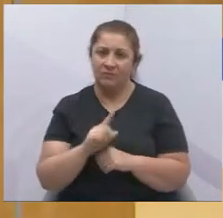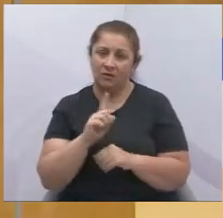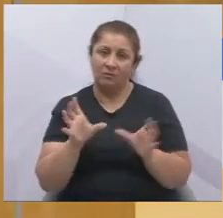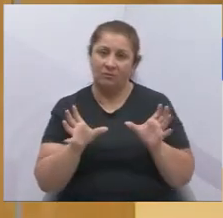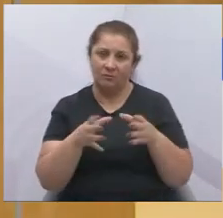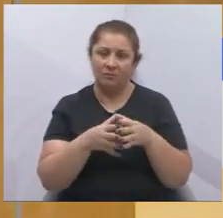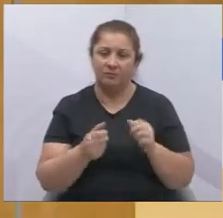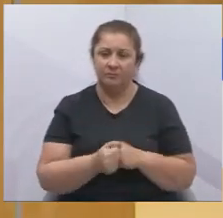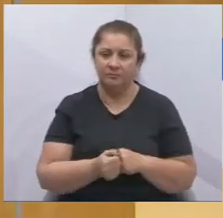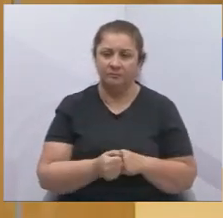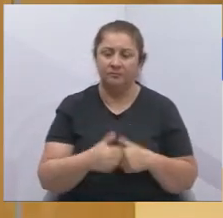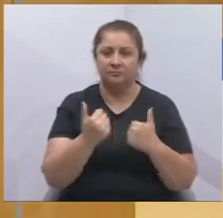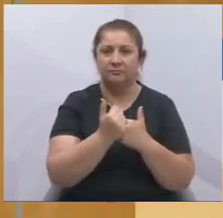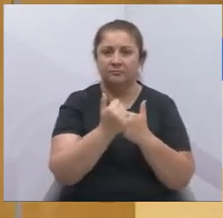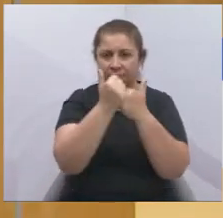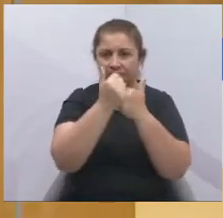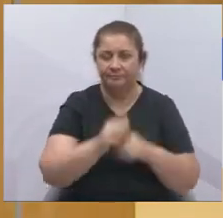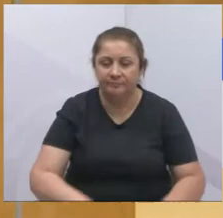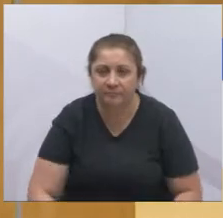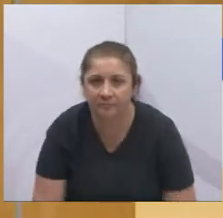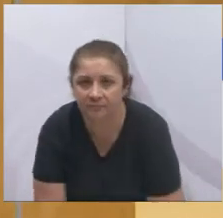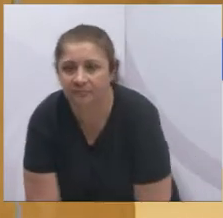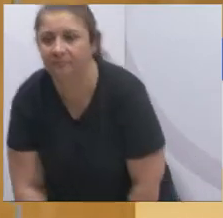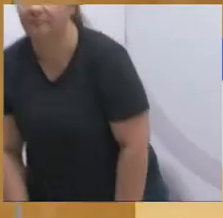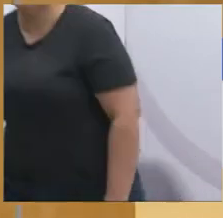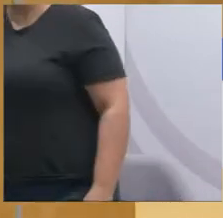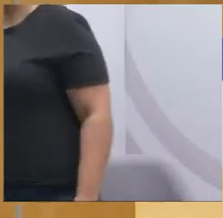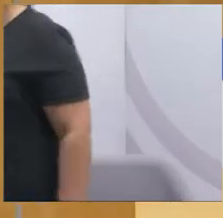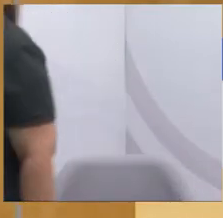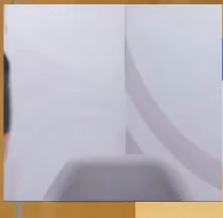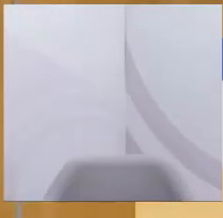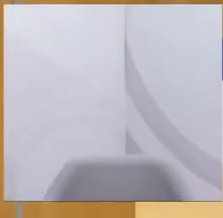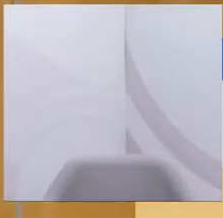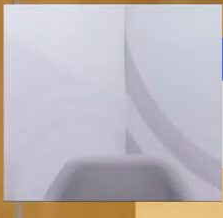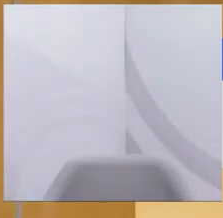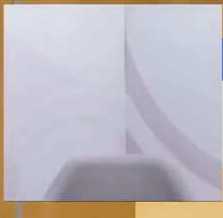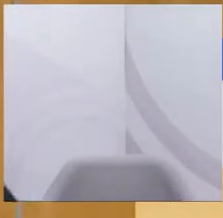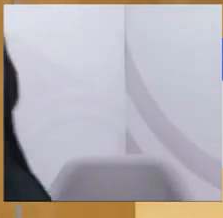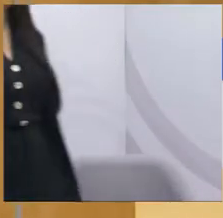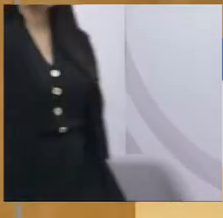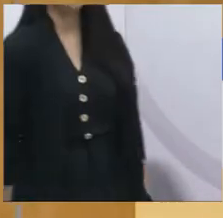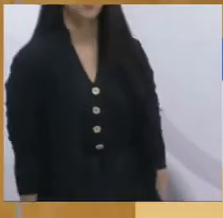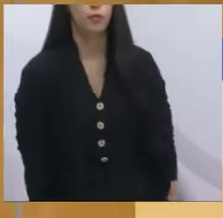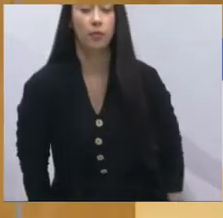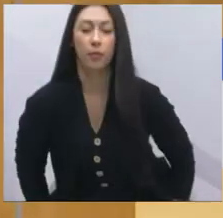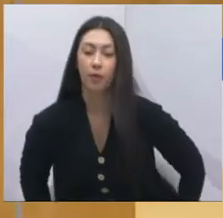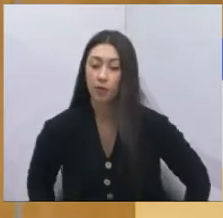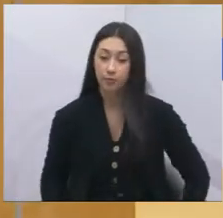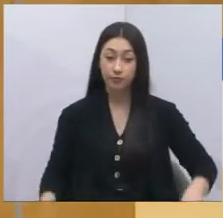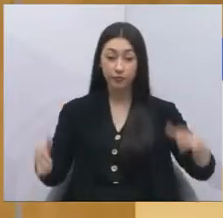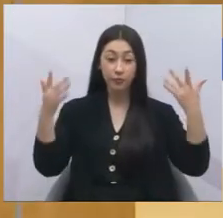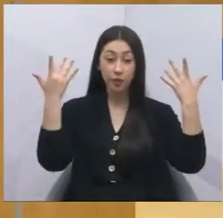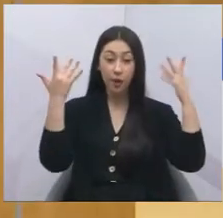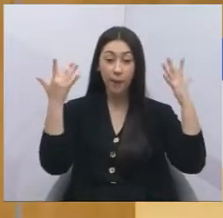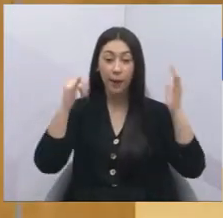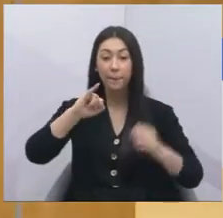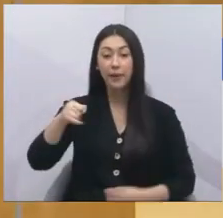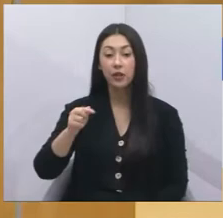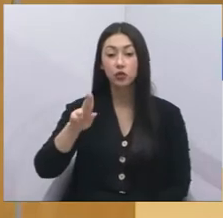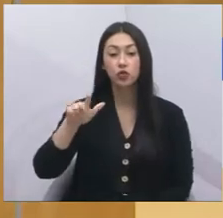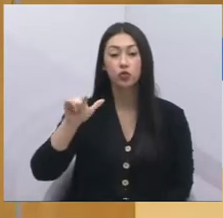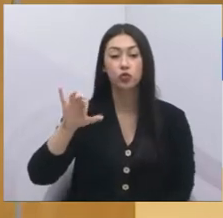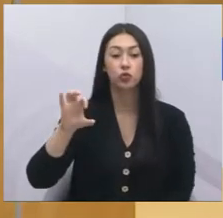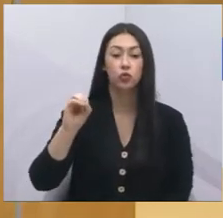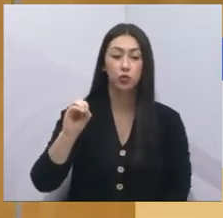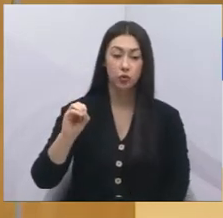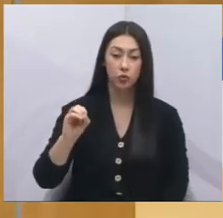grupo. Vou cortar aqui minha fala e vou dar os parabéns à presença do Júlio Pires. A presença do Júlio Pires aí na casa